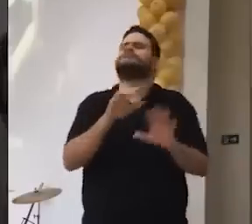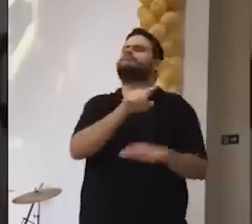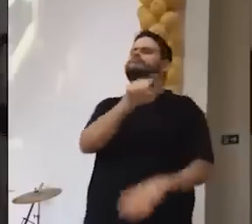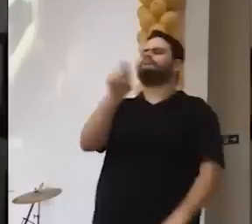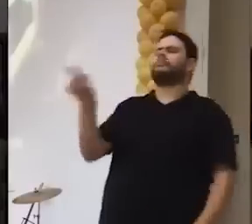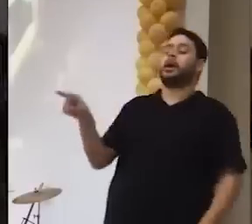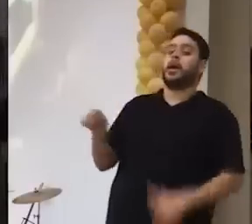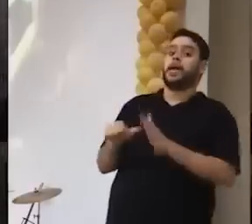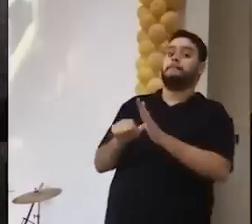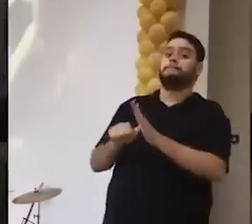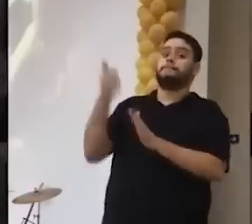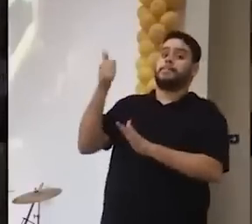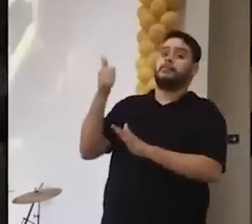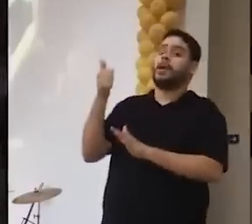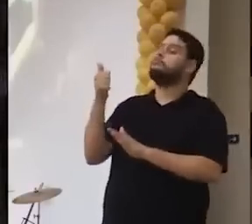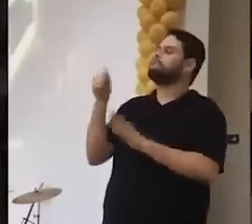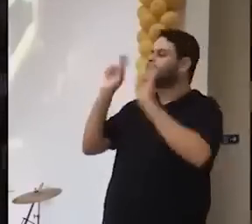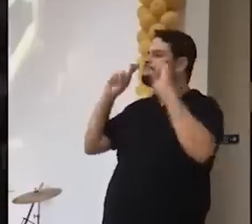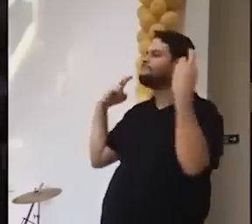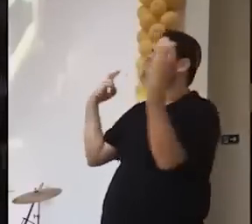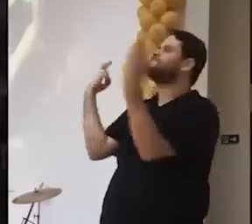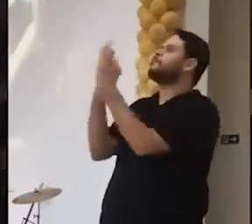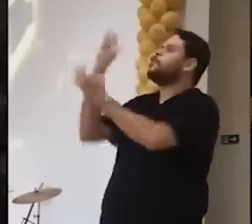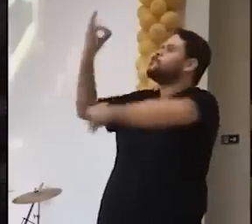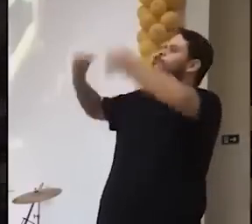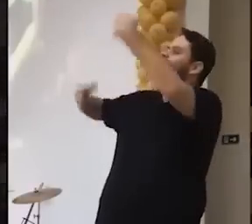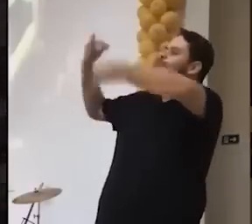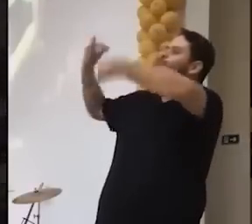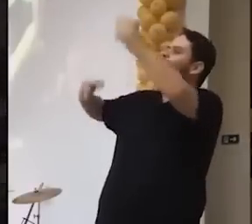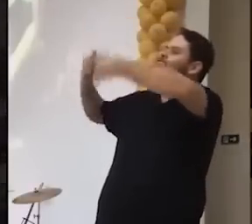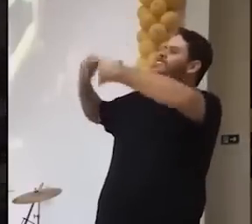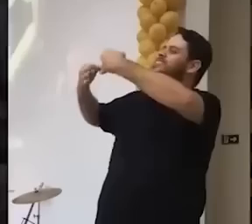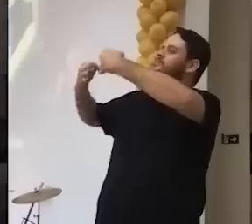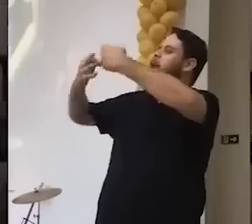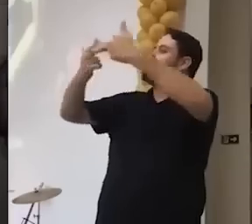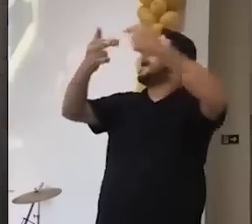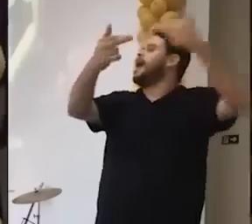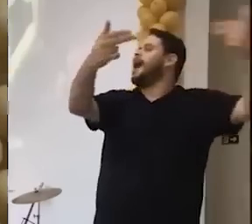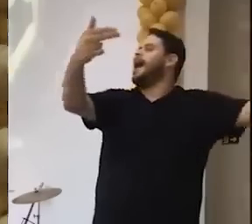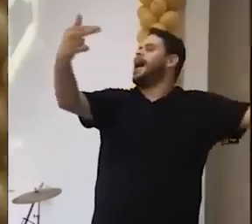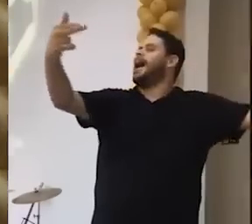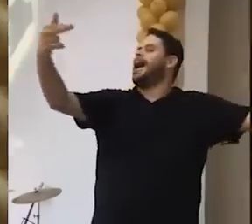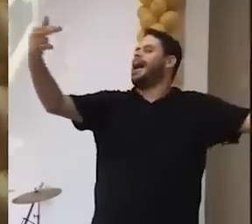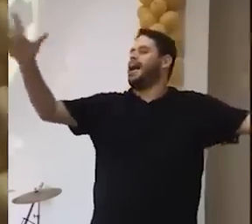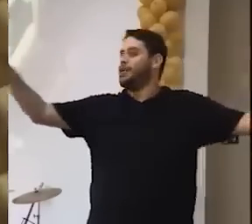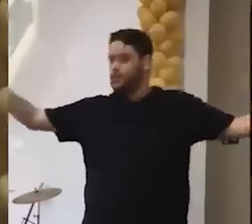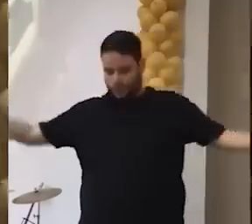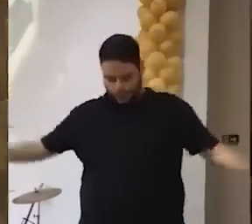primeiro lugar o reino de Deus e a sua justiça, e as demais coisas vos serão acrescentadas.